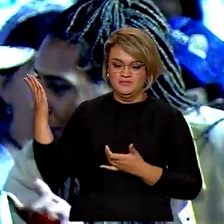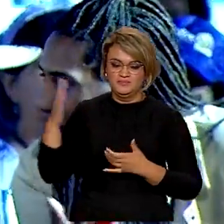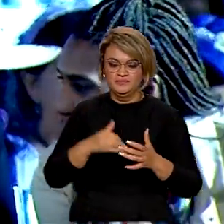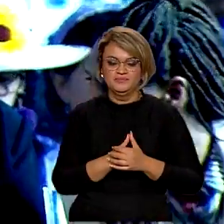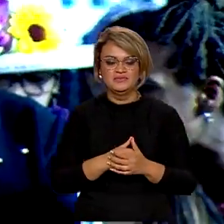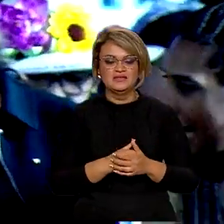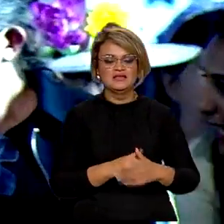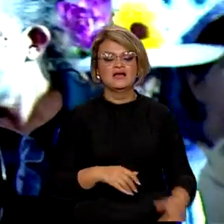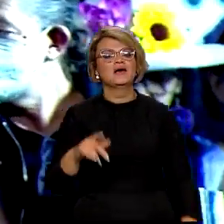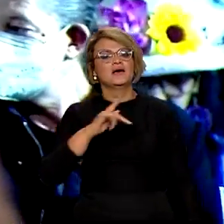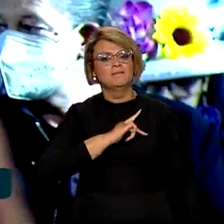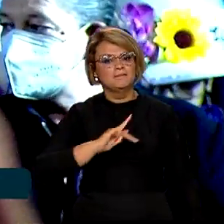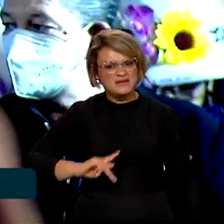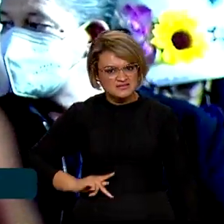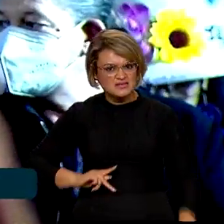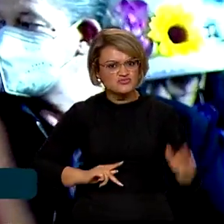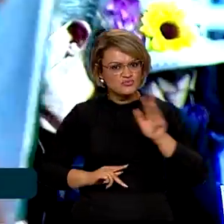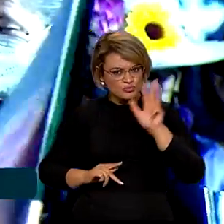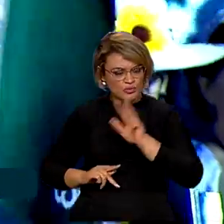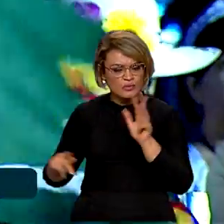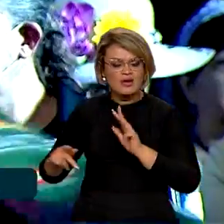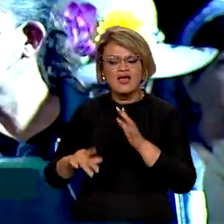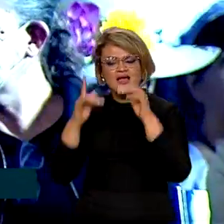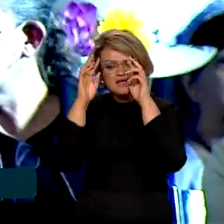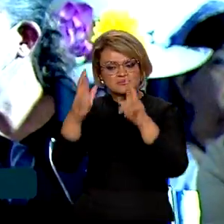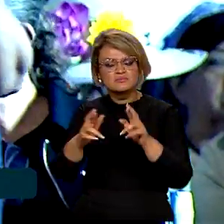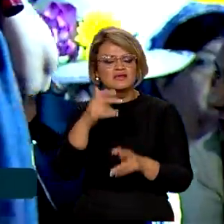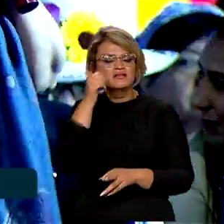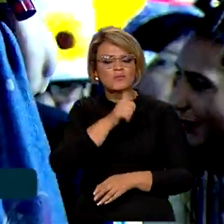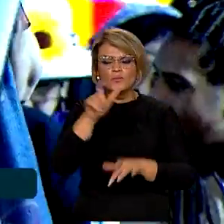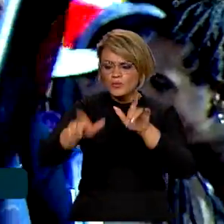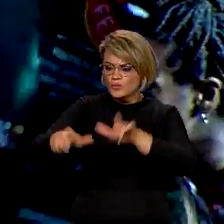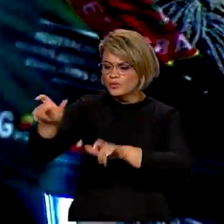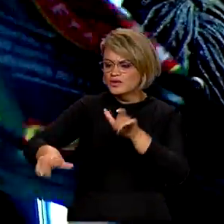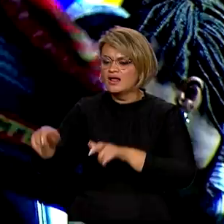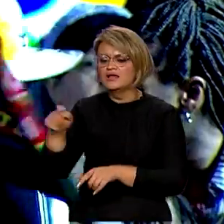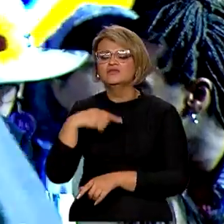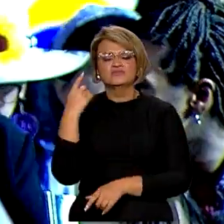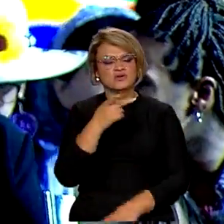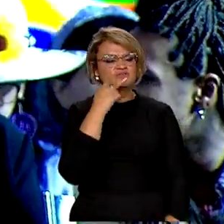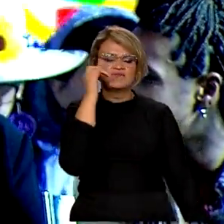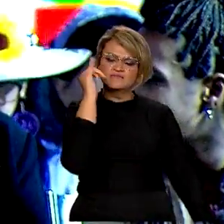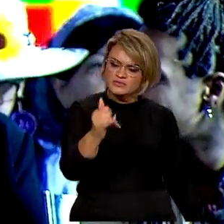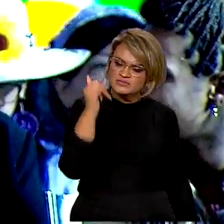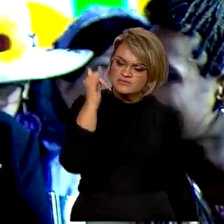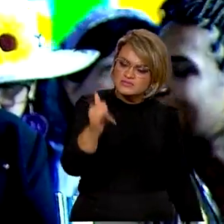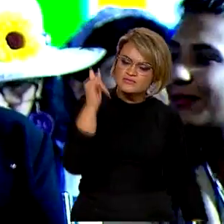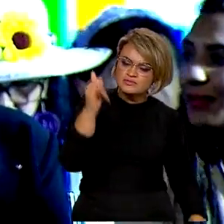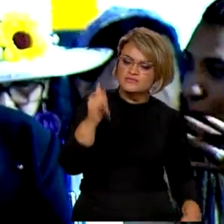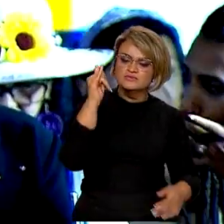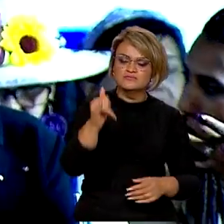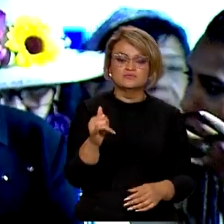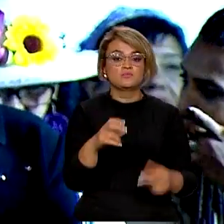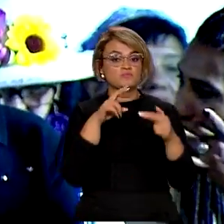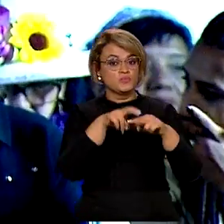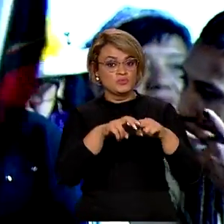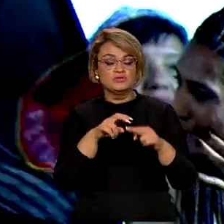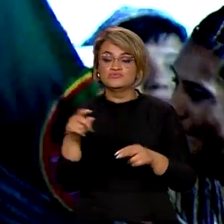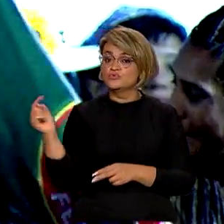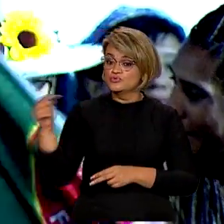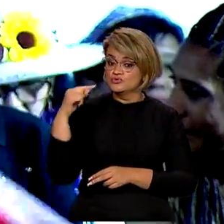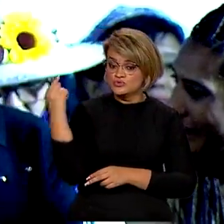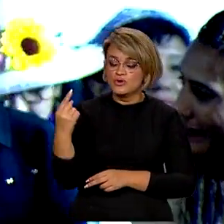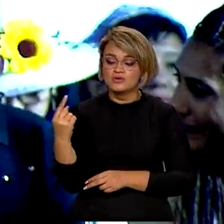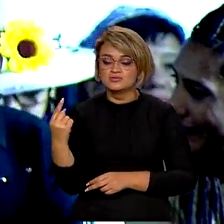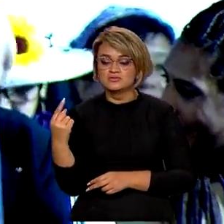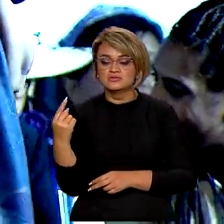Esse presidente, esse governo respeita as mulheres e nós temos dito isso. E é por isso que nós